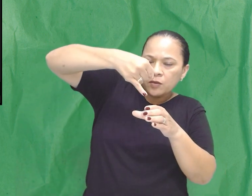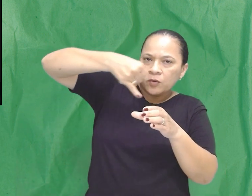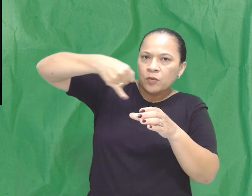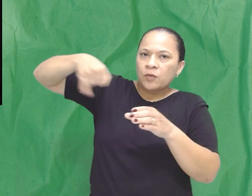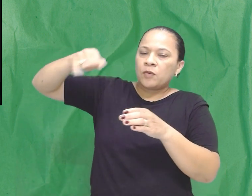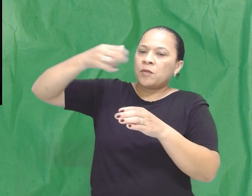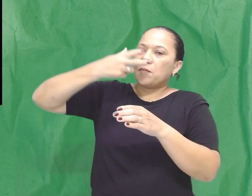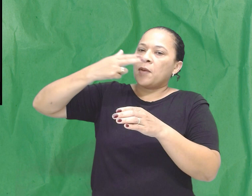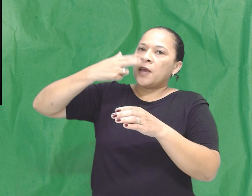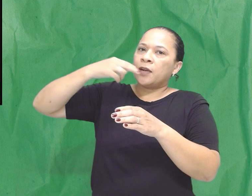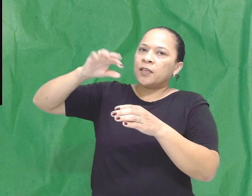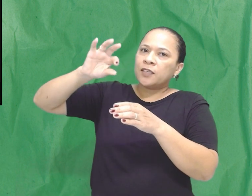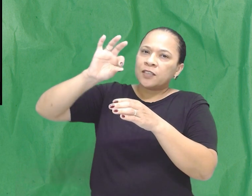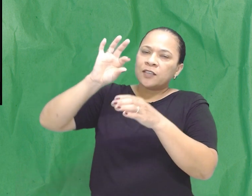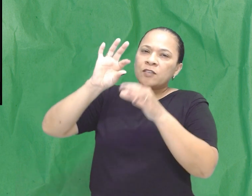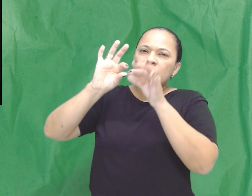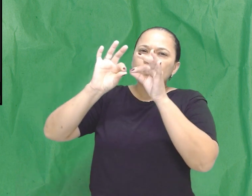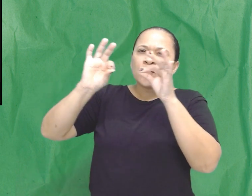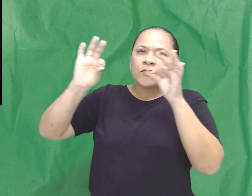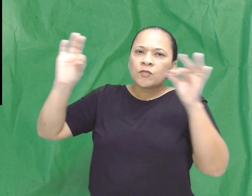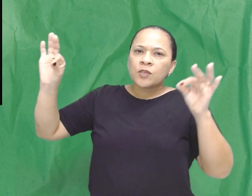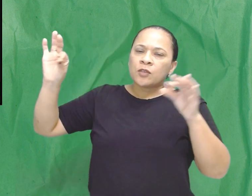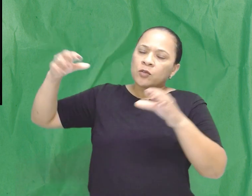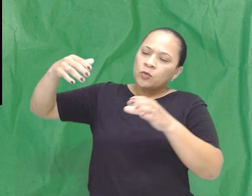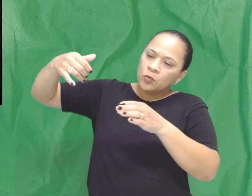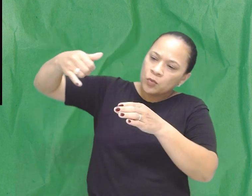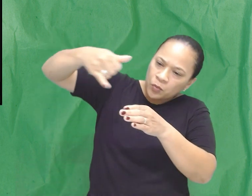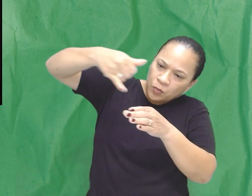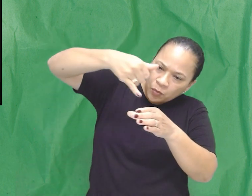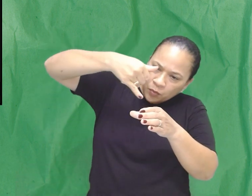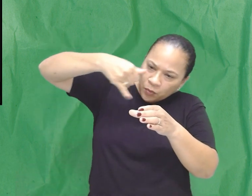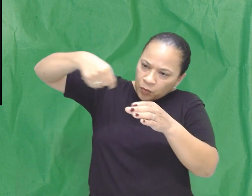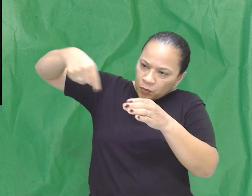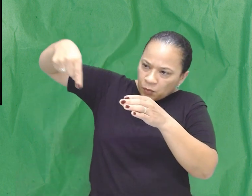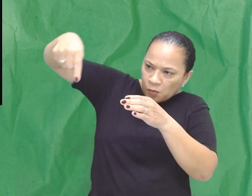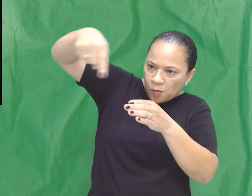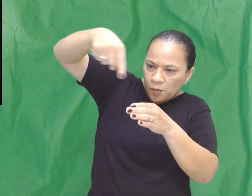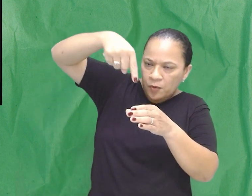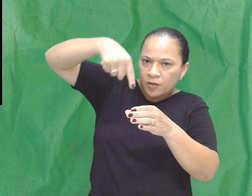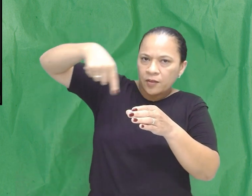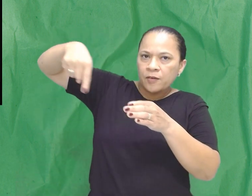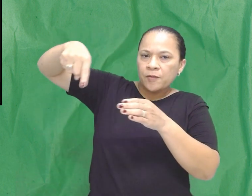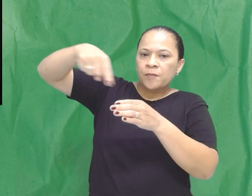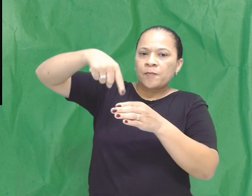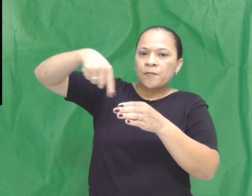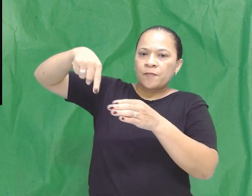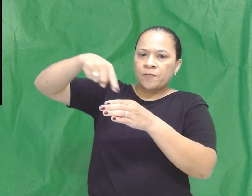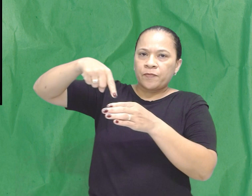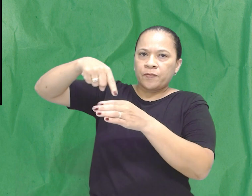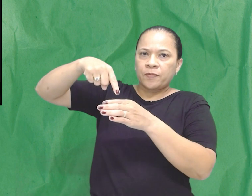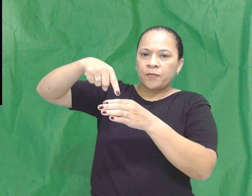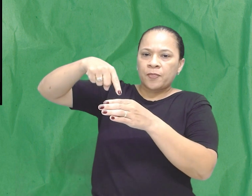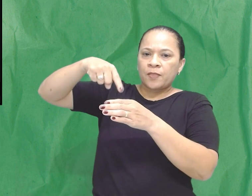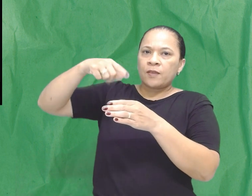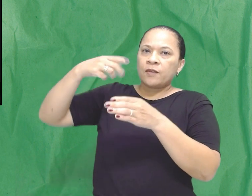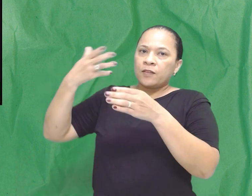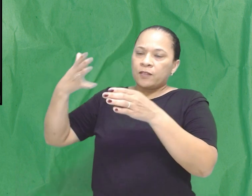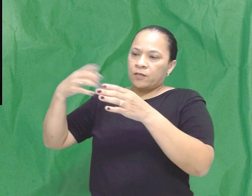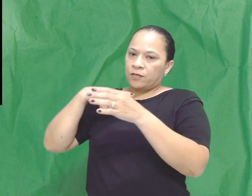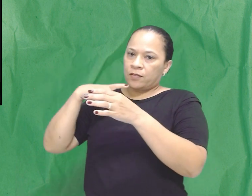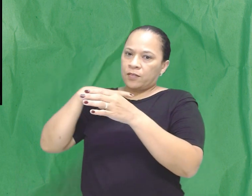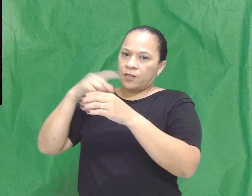no seu bol, ele vai formar uma linha. E essa linha, ao atingir a superfície, ela tem que se homogeneizar